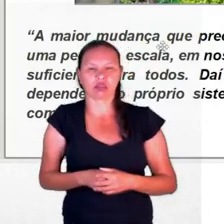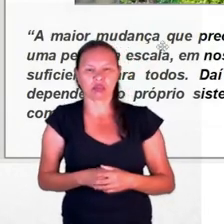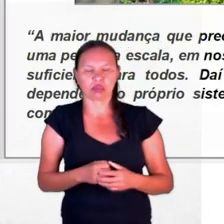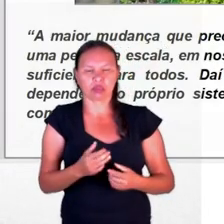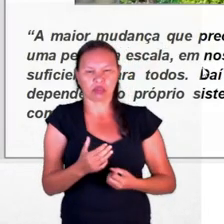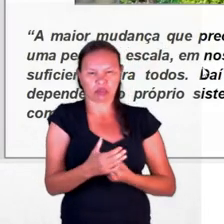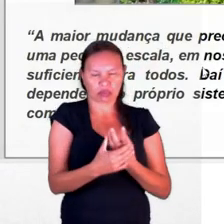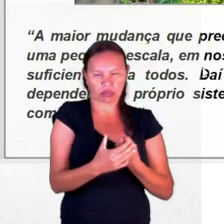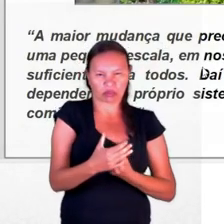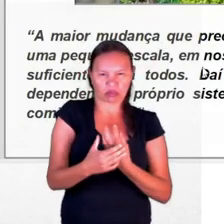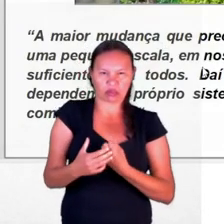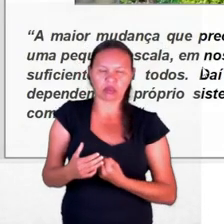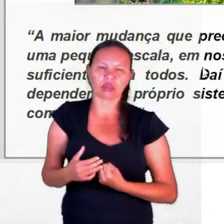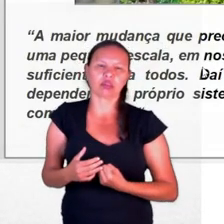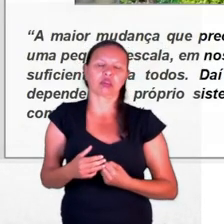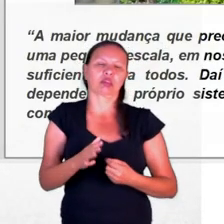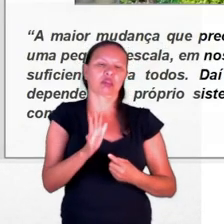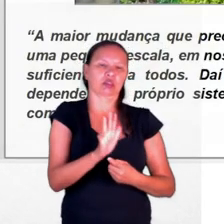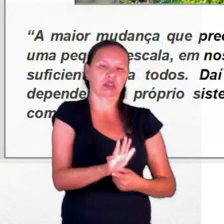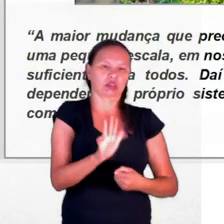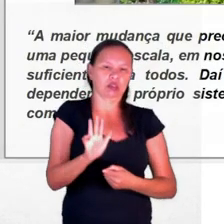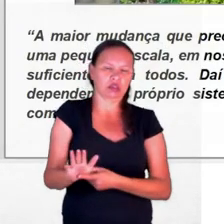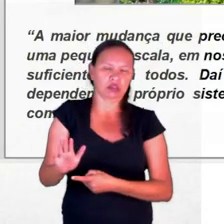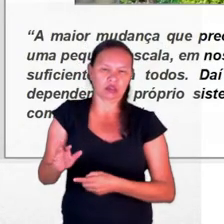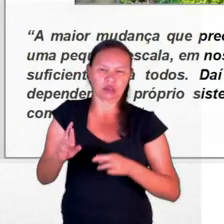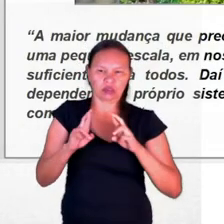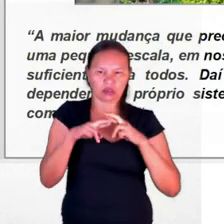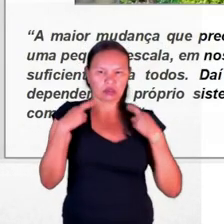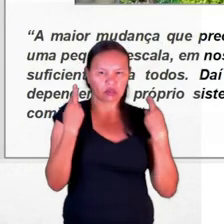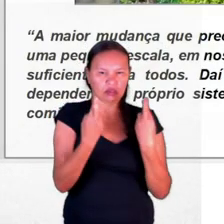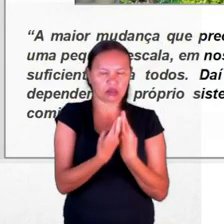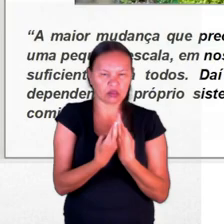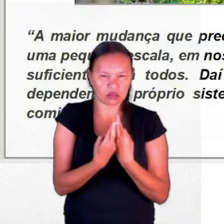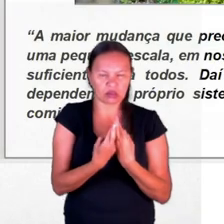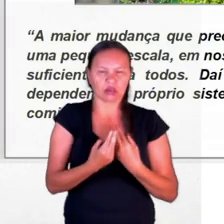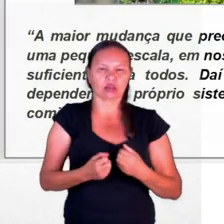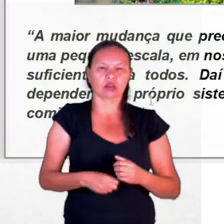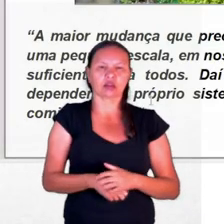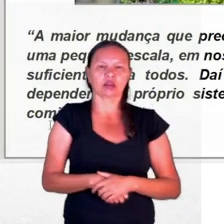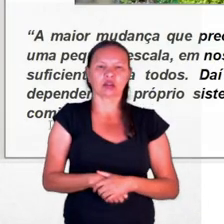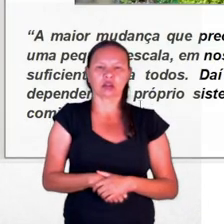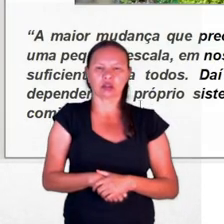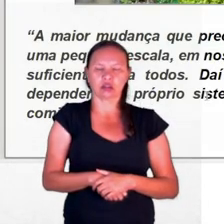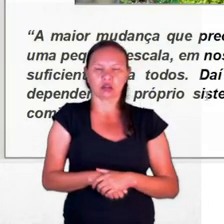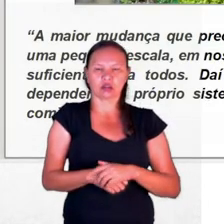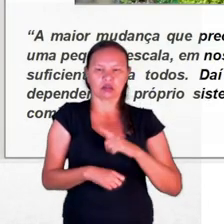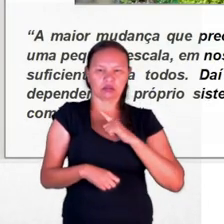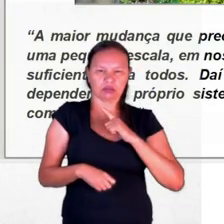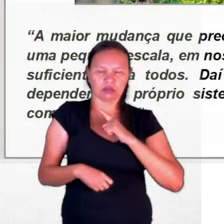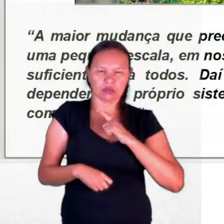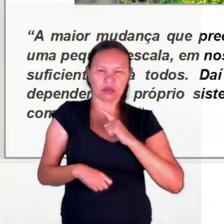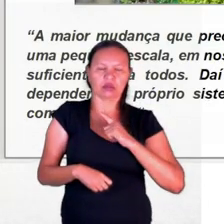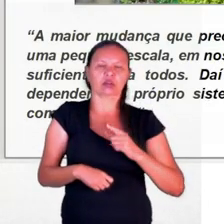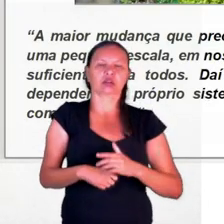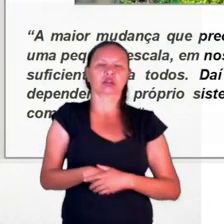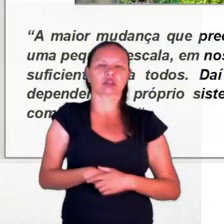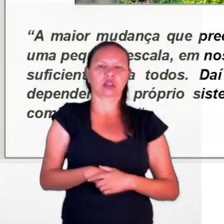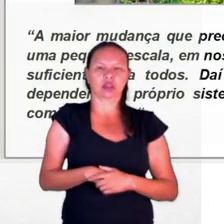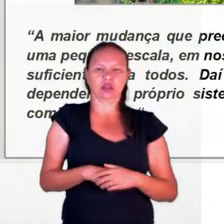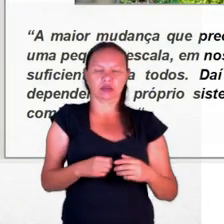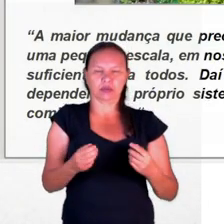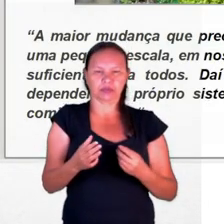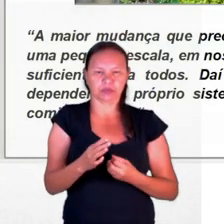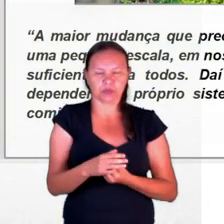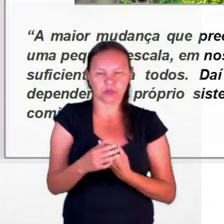todos daí a futilidade né o inutilidade dos revolucionários que não t Jardins independendo do prprio sistema que eles atacam que produzem